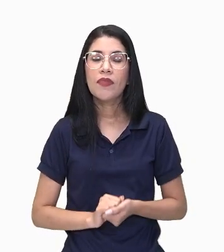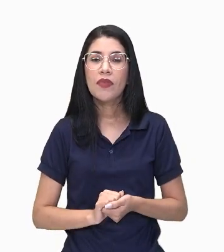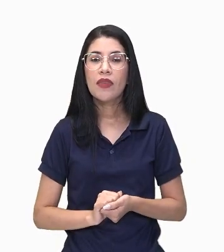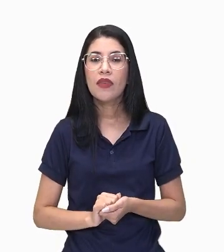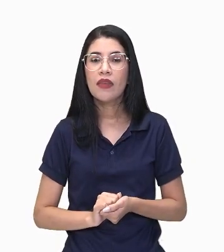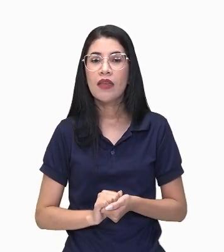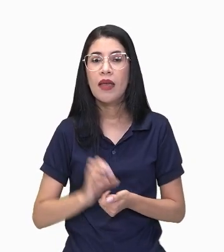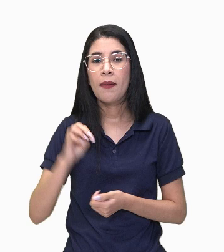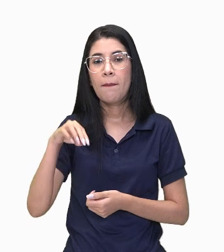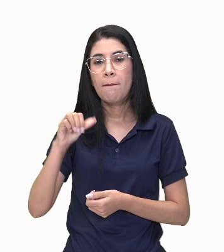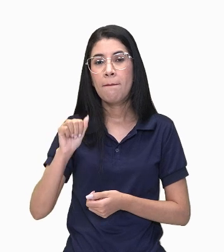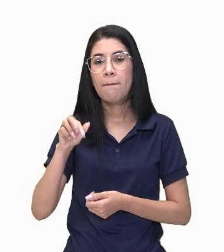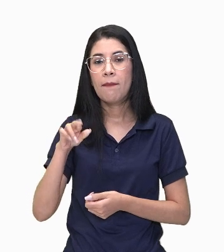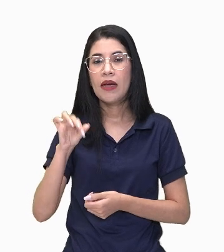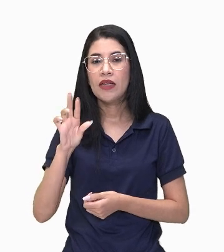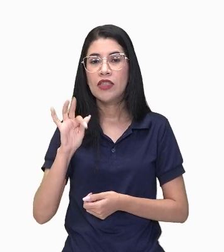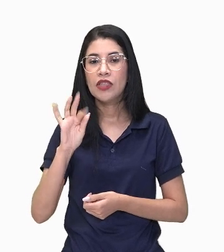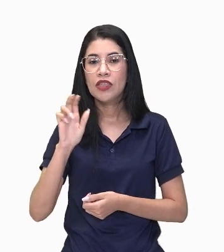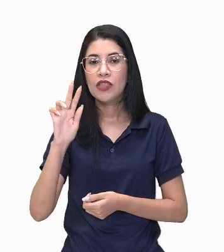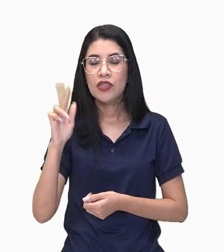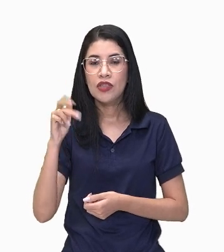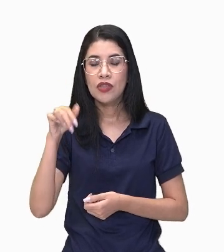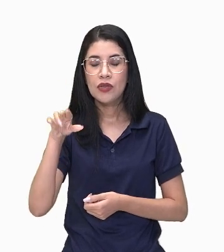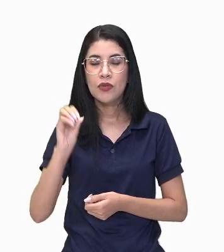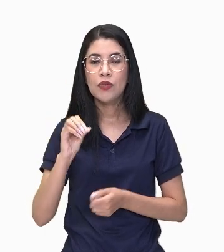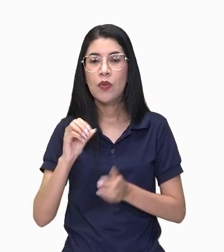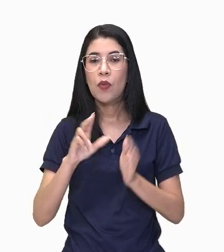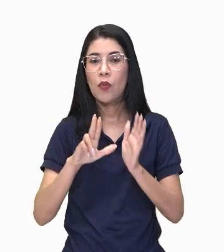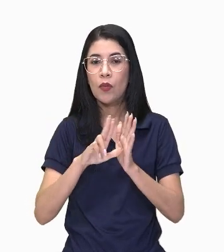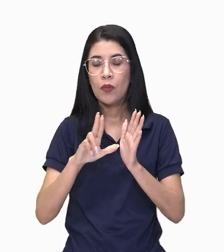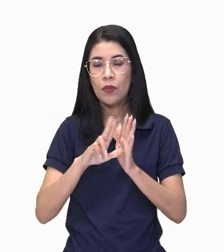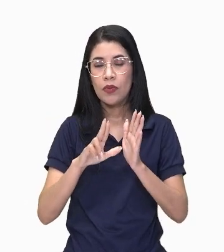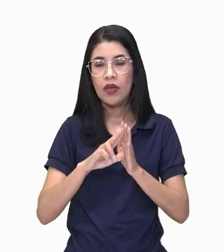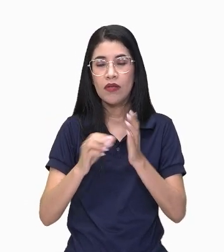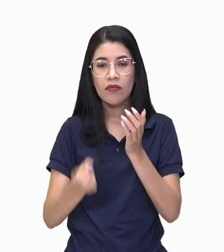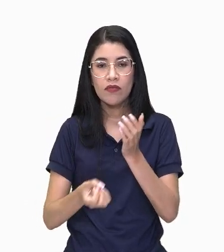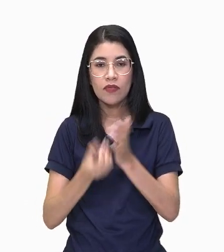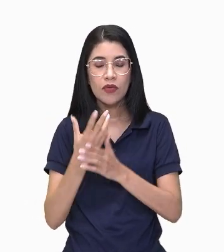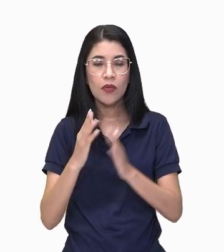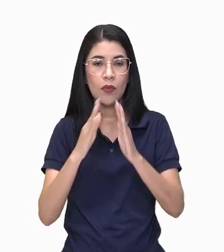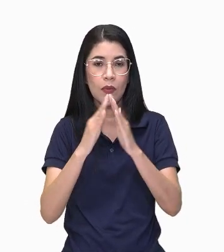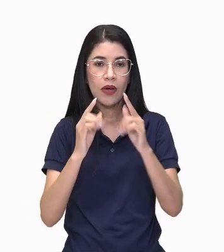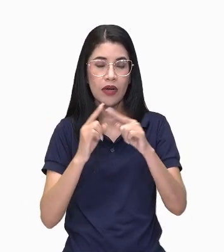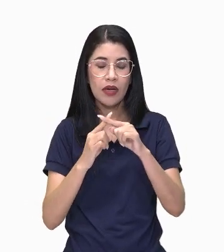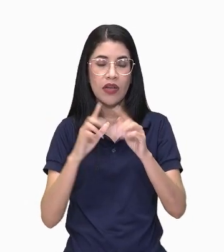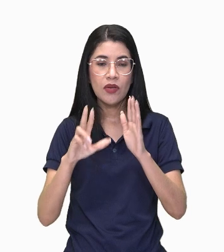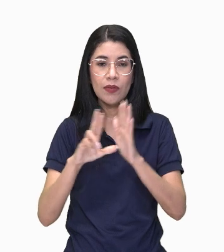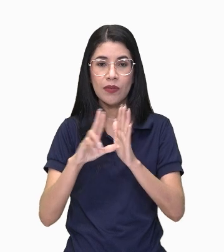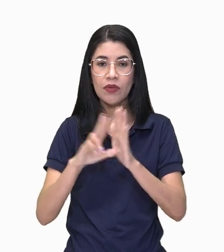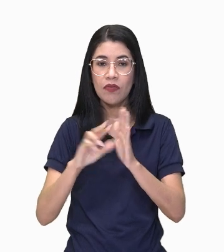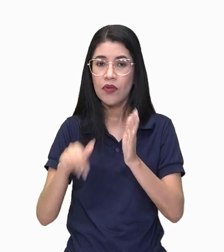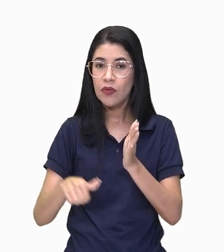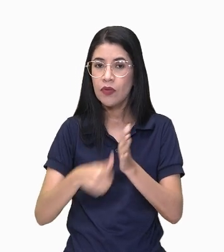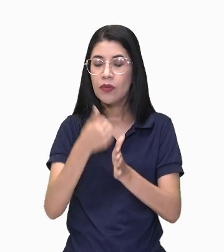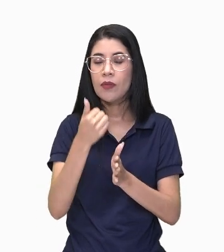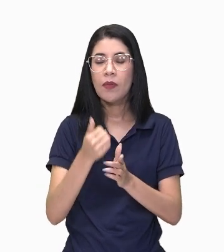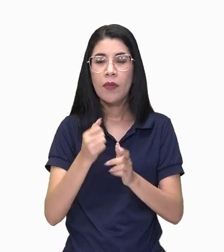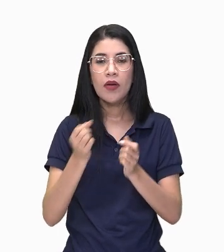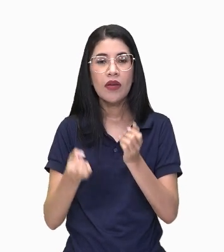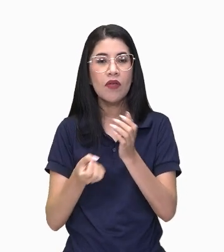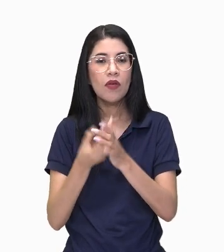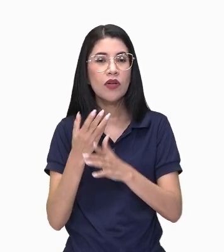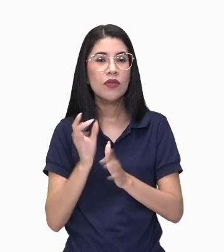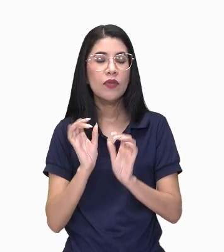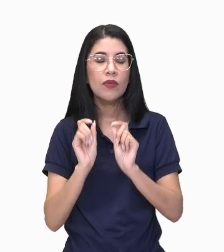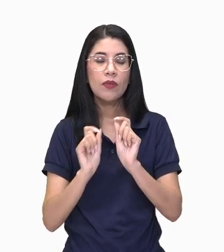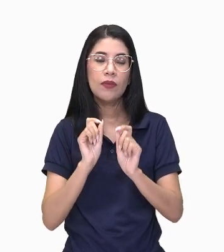Martinho Lutero, que criou a chamada Igreja Luterana, o primeiro dos reformadores, o primeiro ali que deu origem